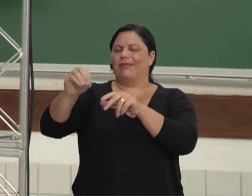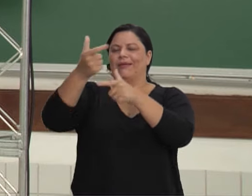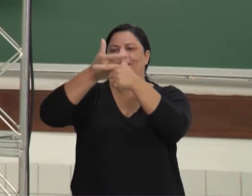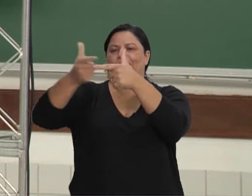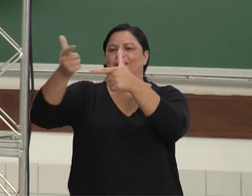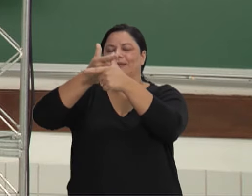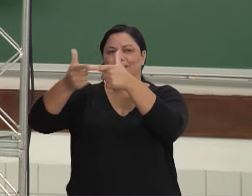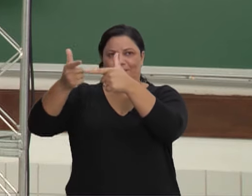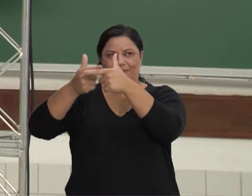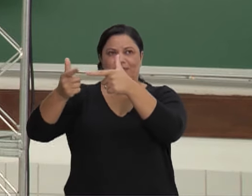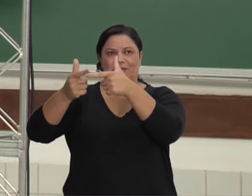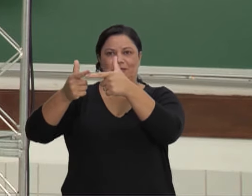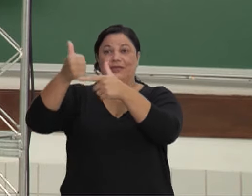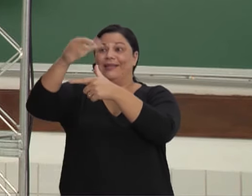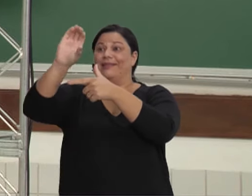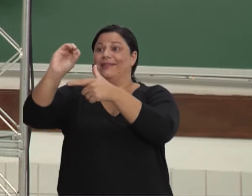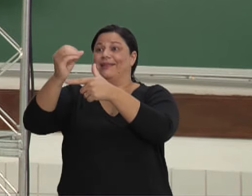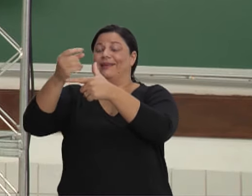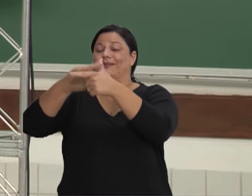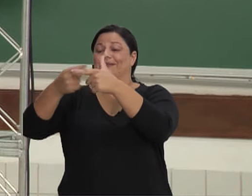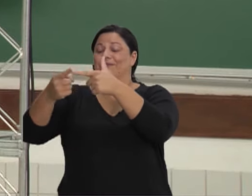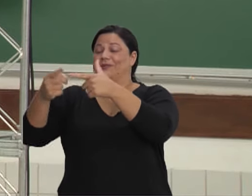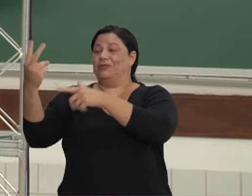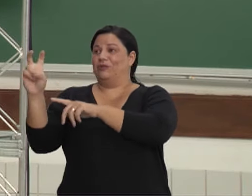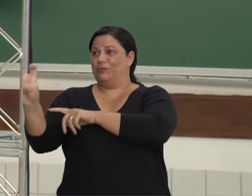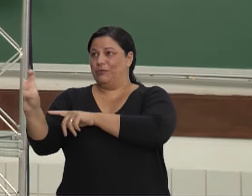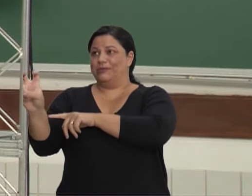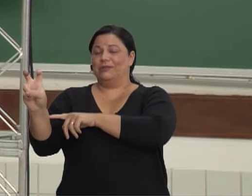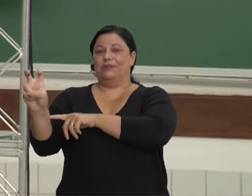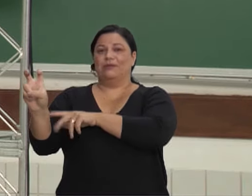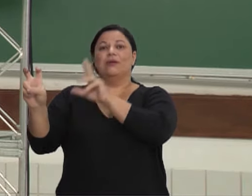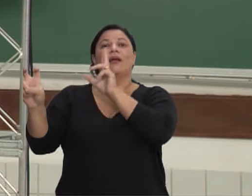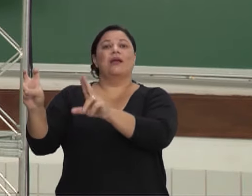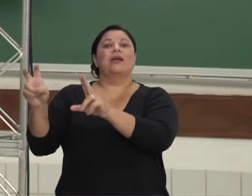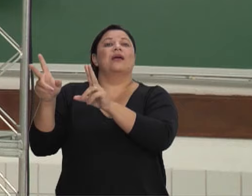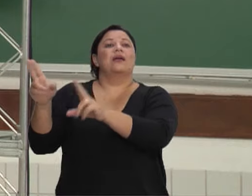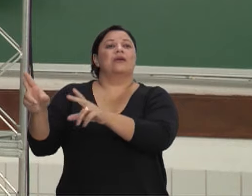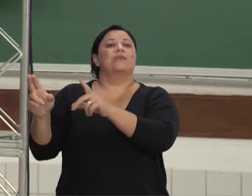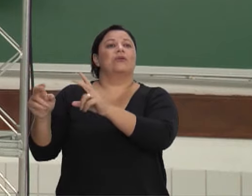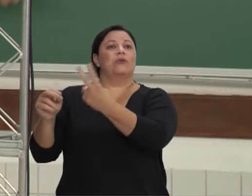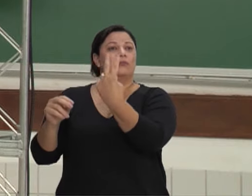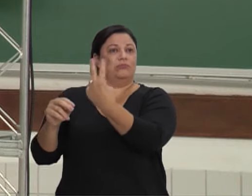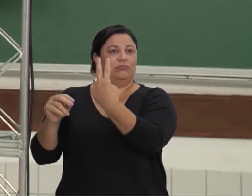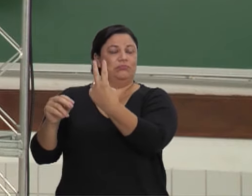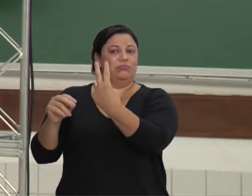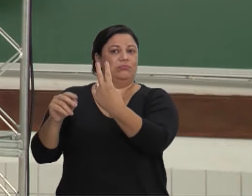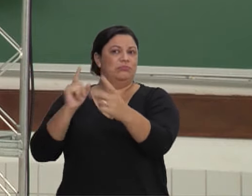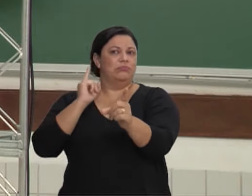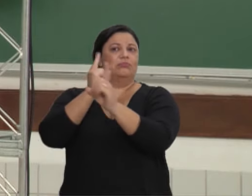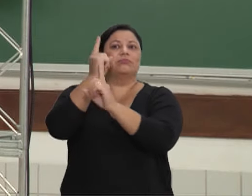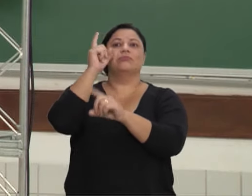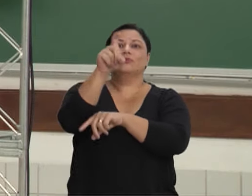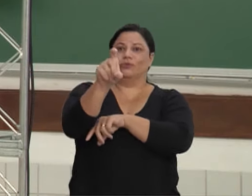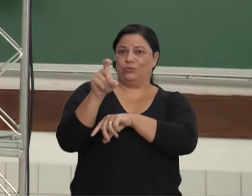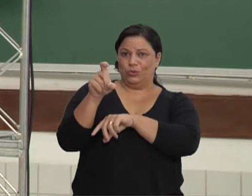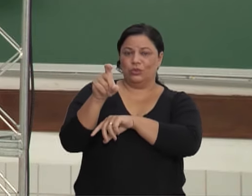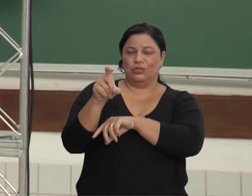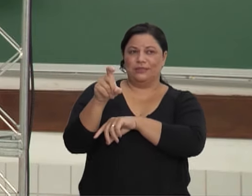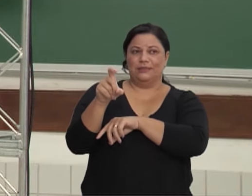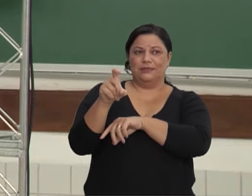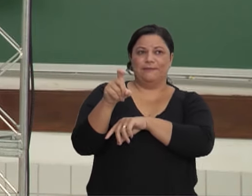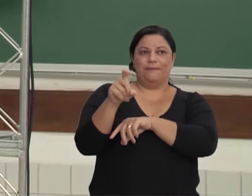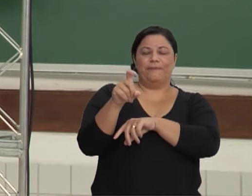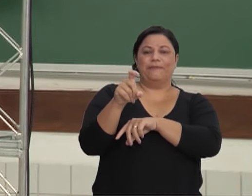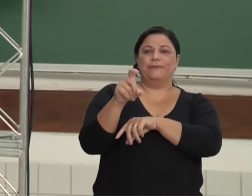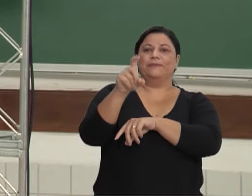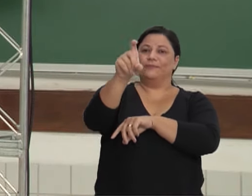ficar com 10 dividido por 5 igual a 2. O que eu cheguei? No meu x, né? Que é uma